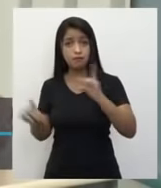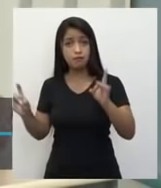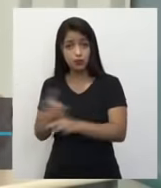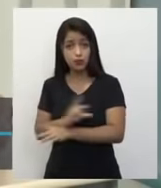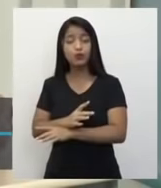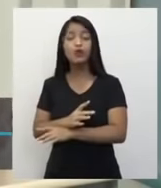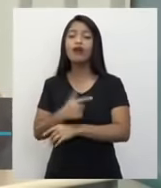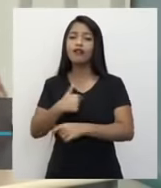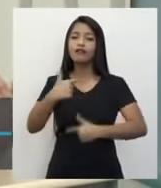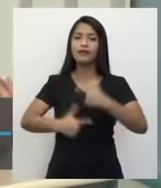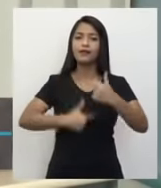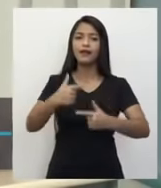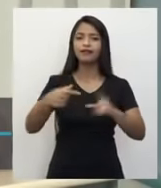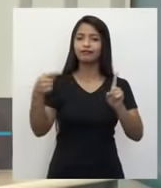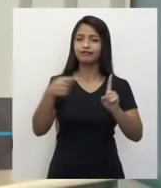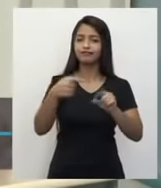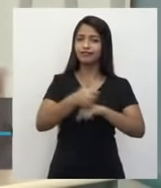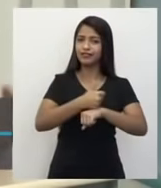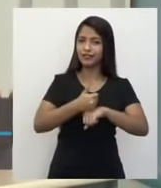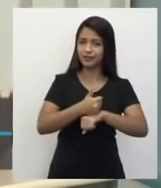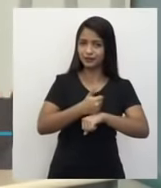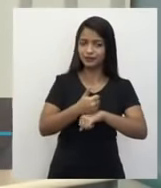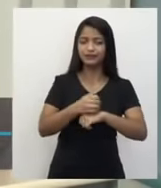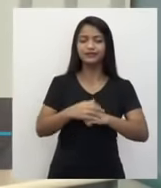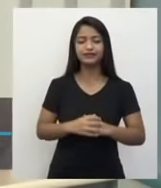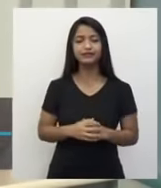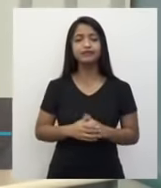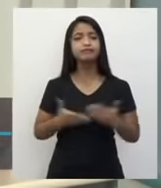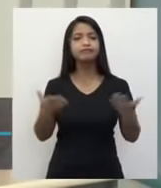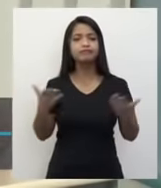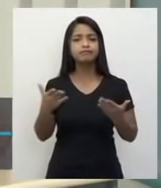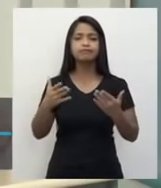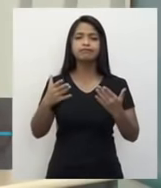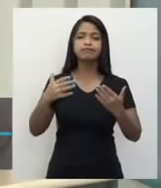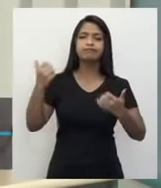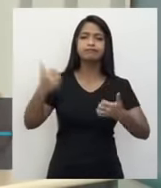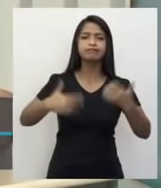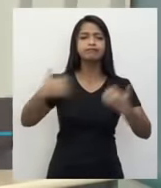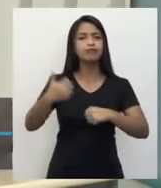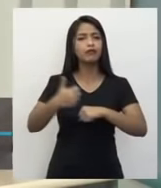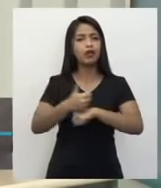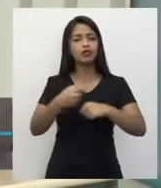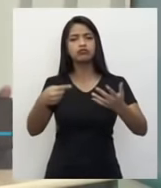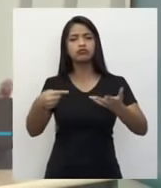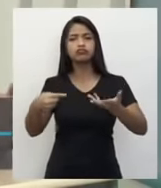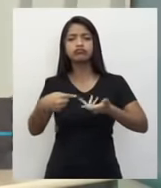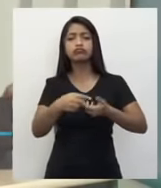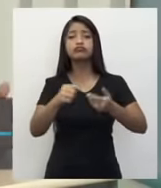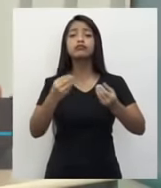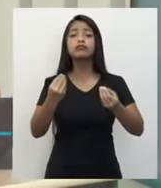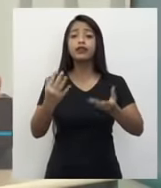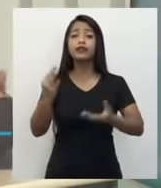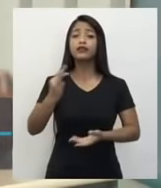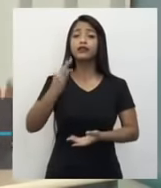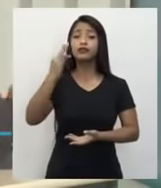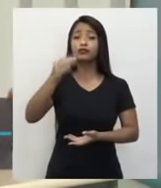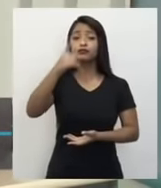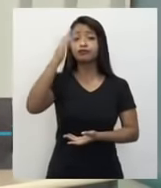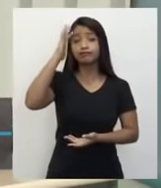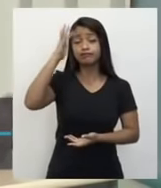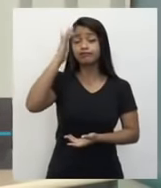Então, hoje a gente vai conversar sobre profissões para a gente pensar no futuro, quem sabe, né? Como a Emily falou, que é ser atriz ou cantora